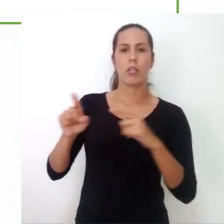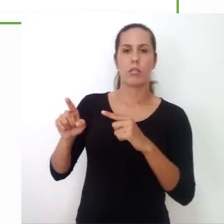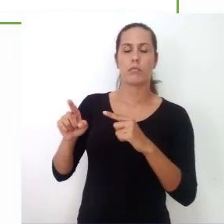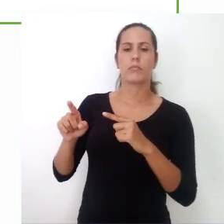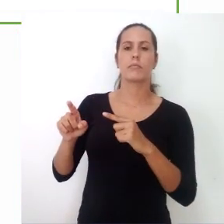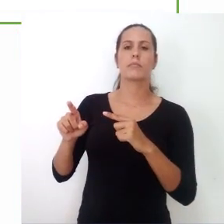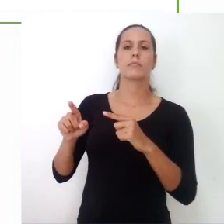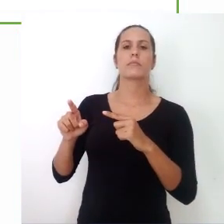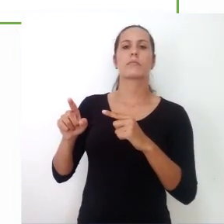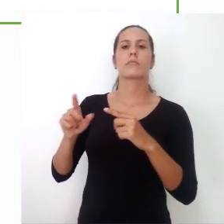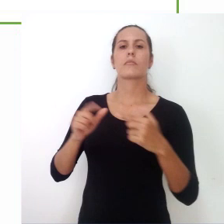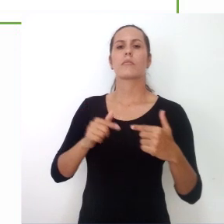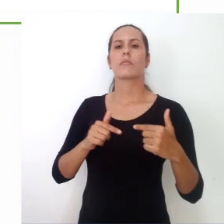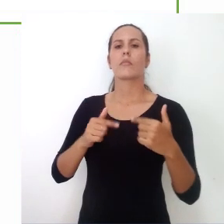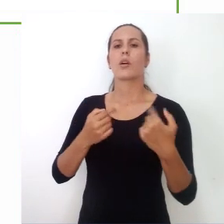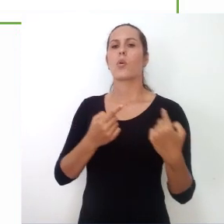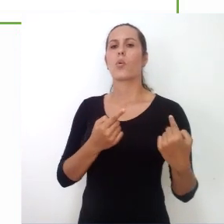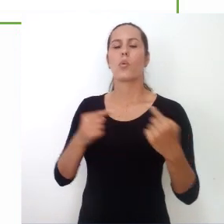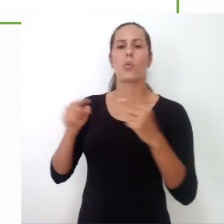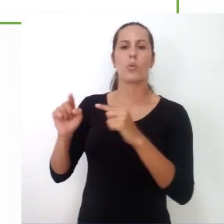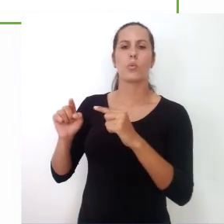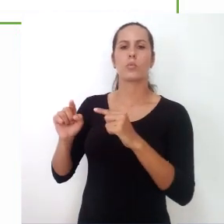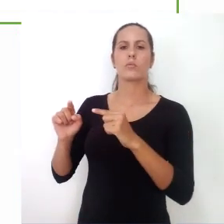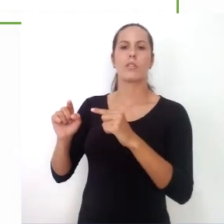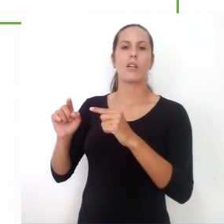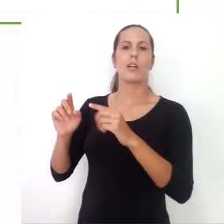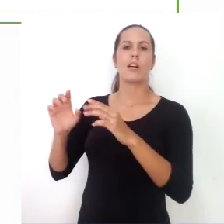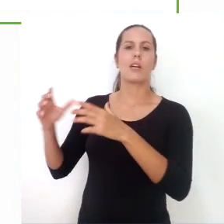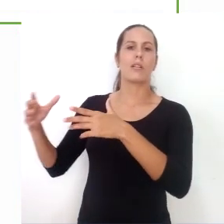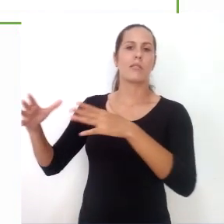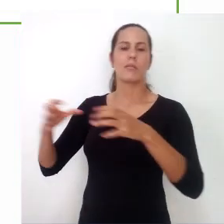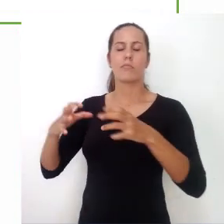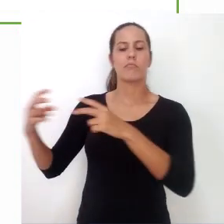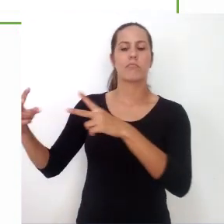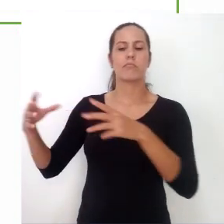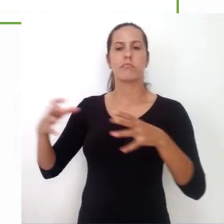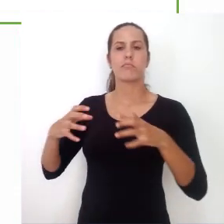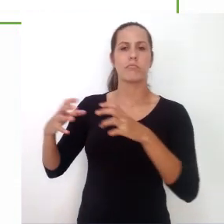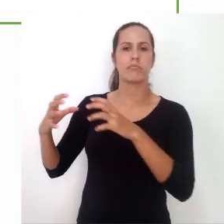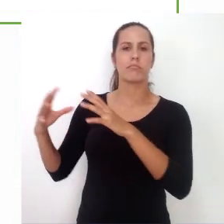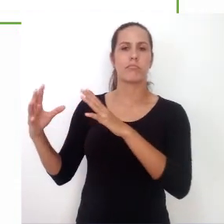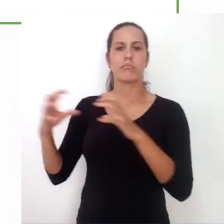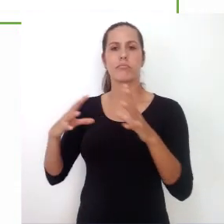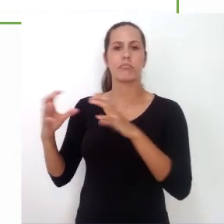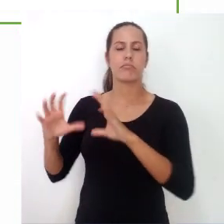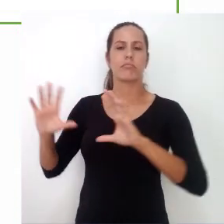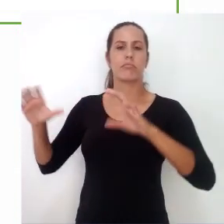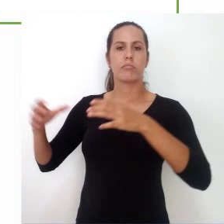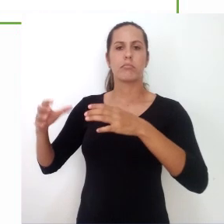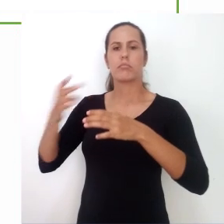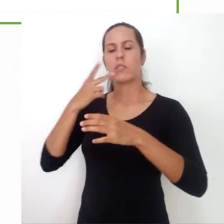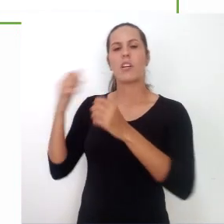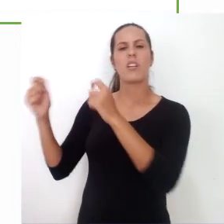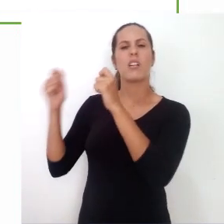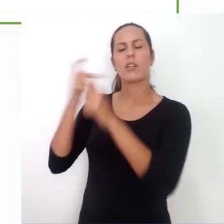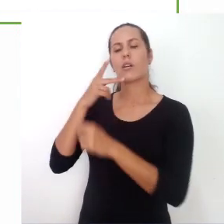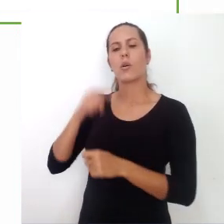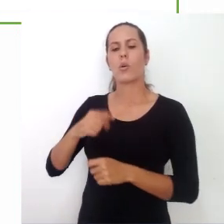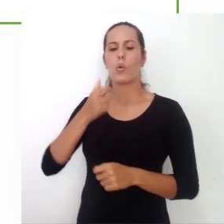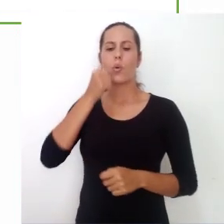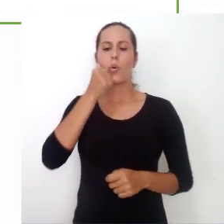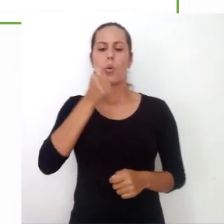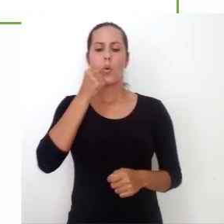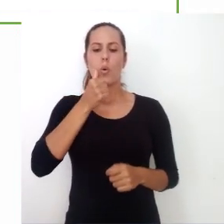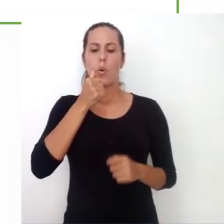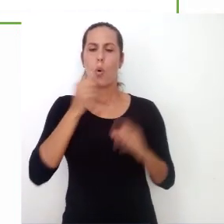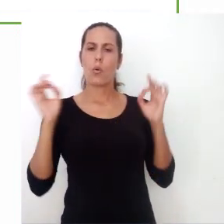e a opressão. Ou seja, os direitos asseguram o homem a ser homem em sua plenitude, homem,